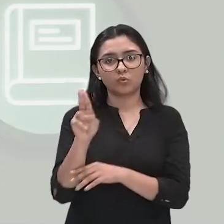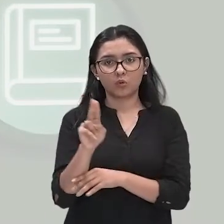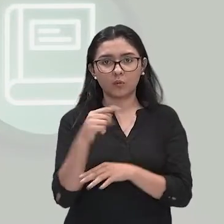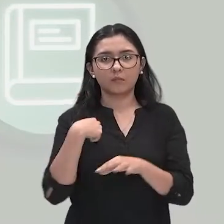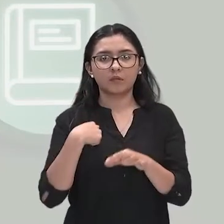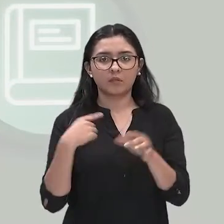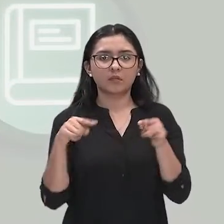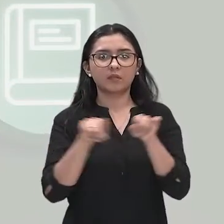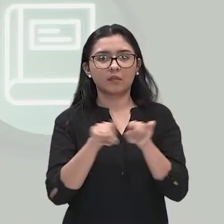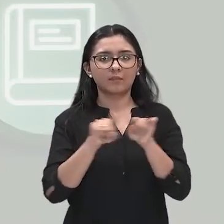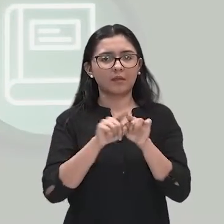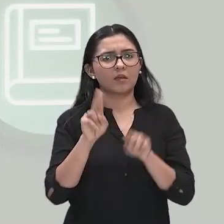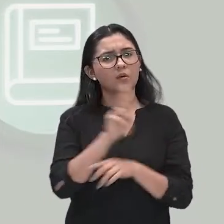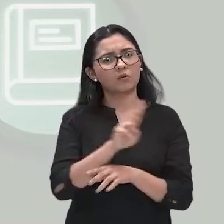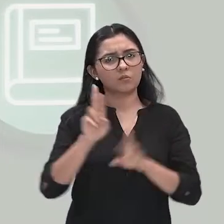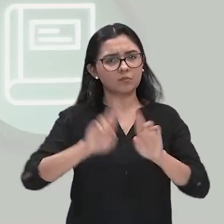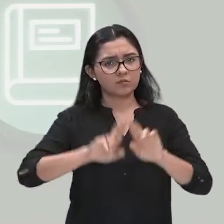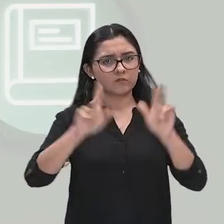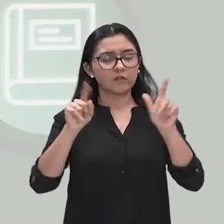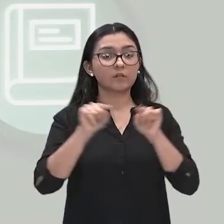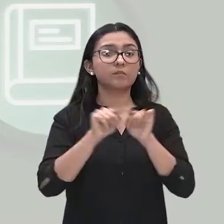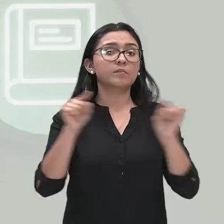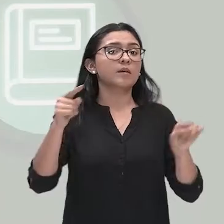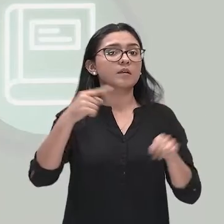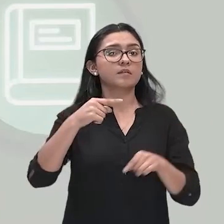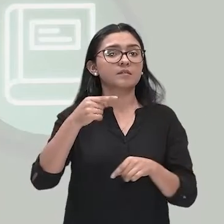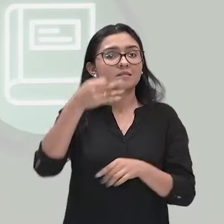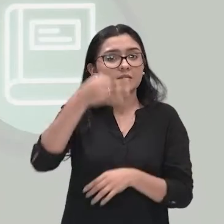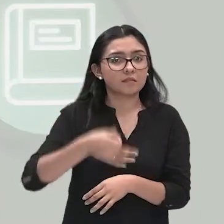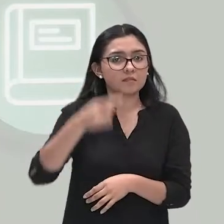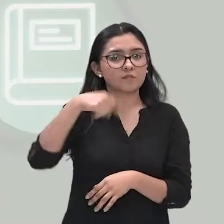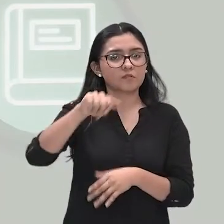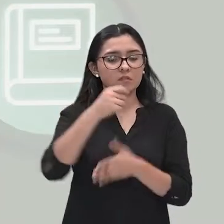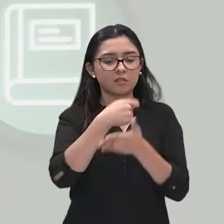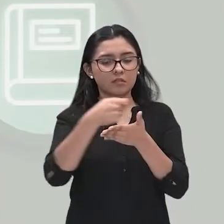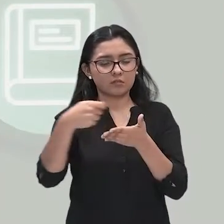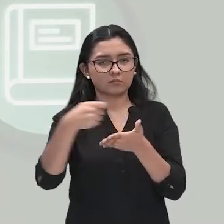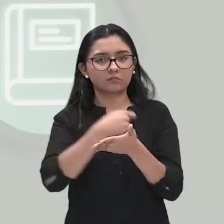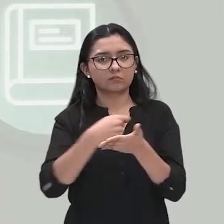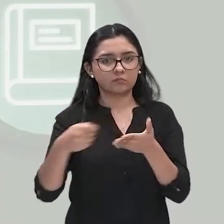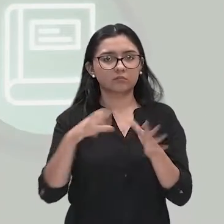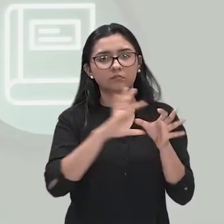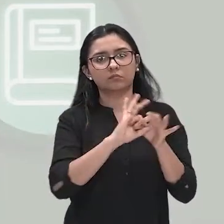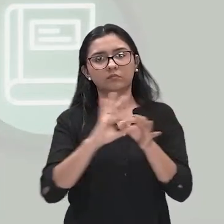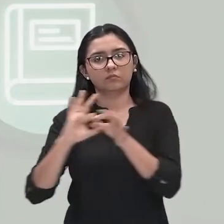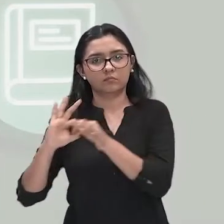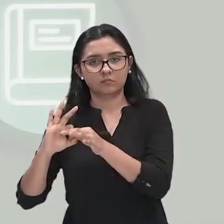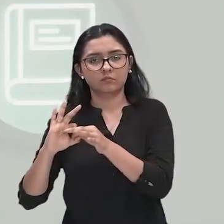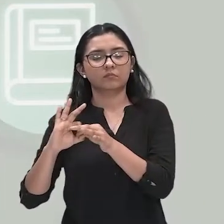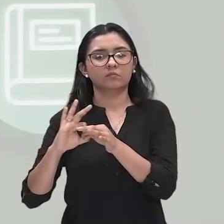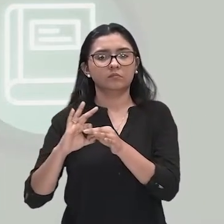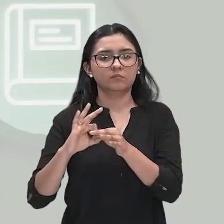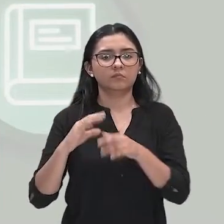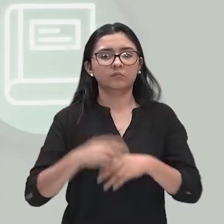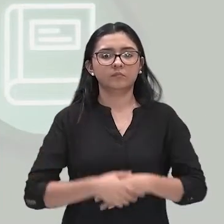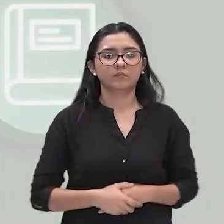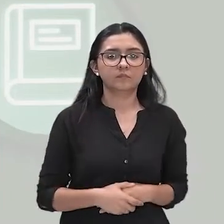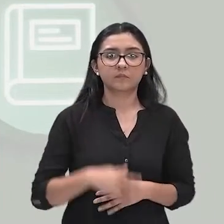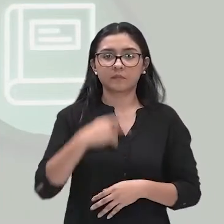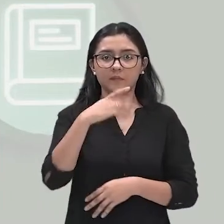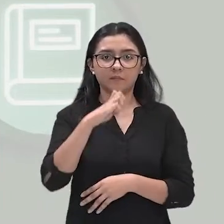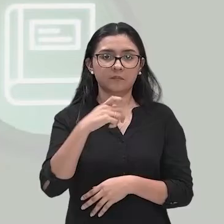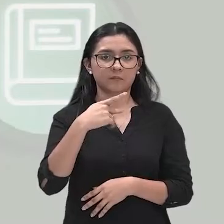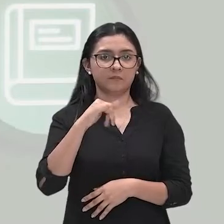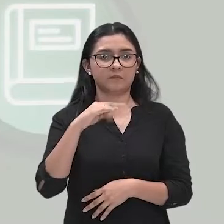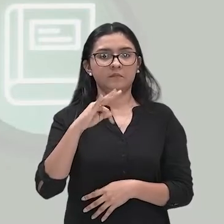um nome bem diferente, mas eu tenho certeza que vocês vão anotar aí que é a ligação peptídica, né? Então, a ligação peptídica